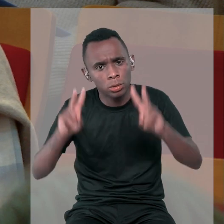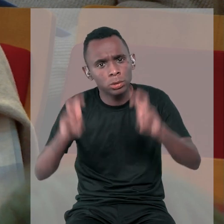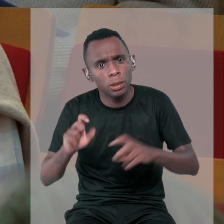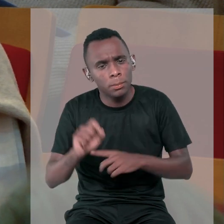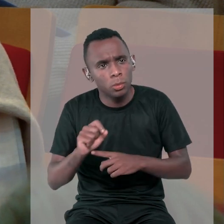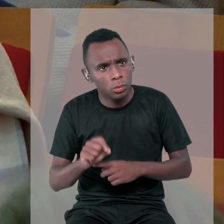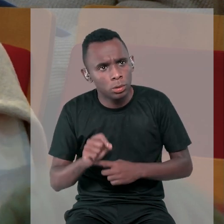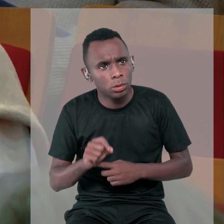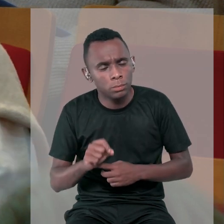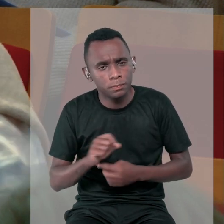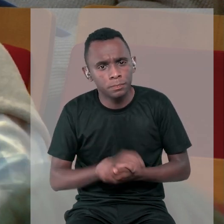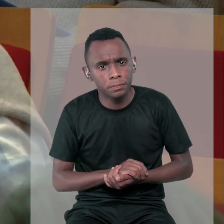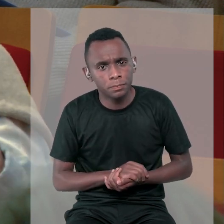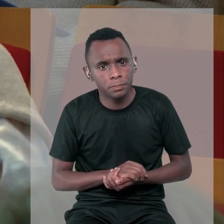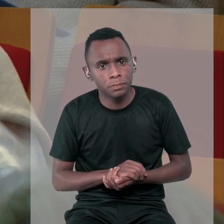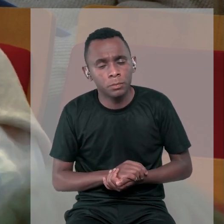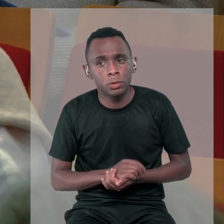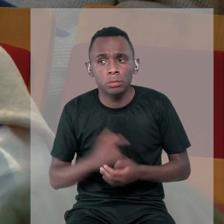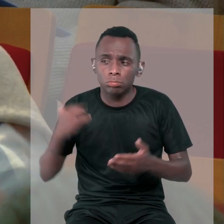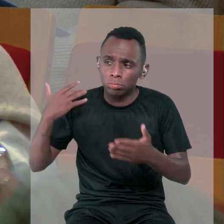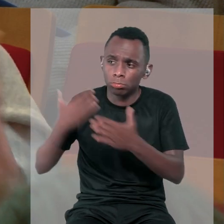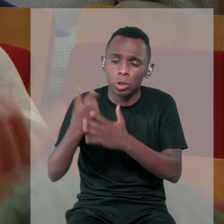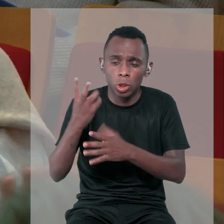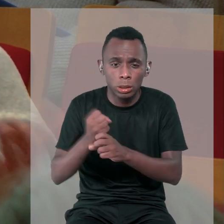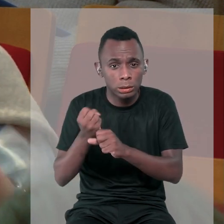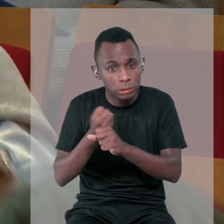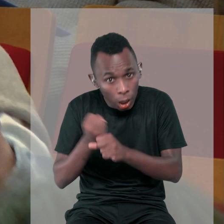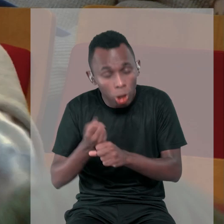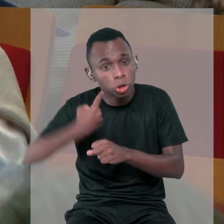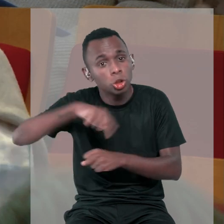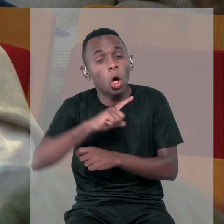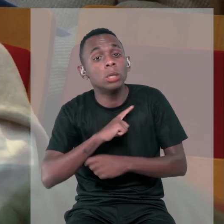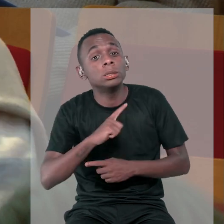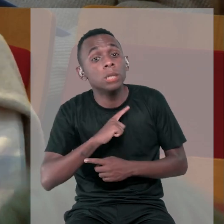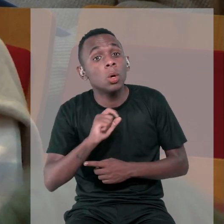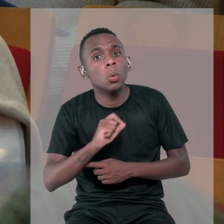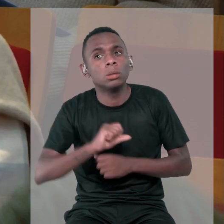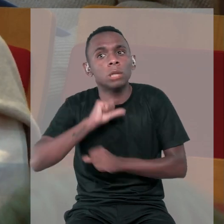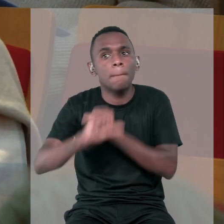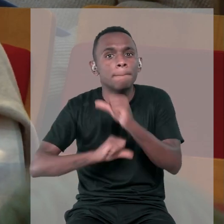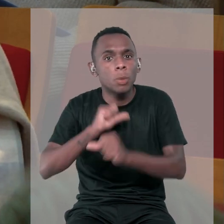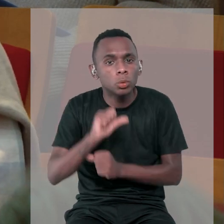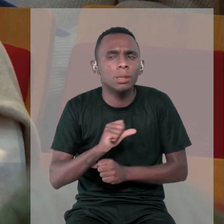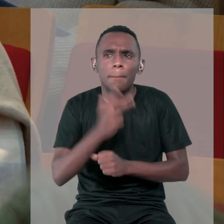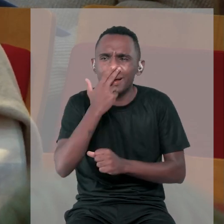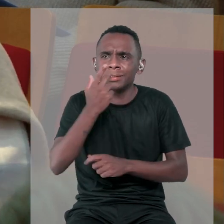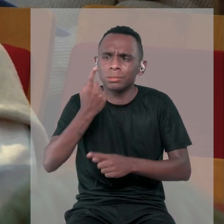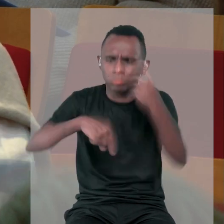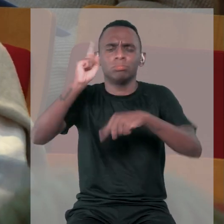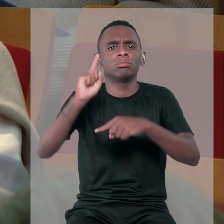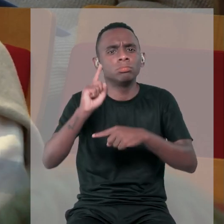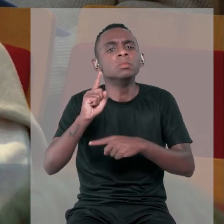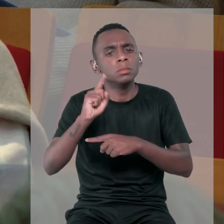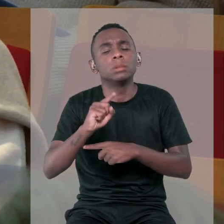que nos últimos 30 anos nós tivemos uma grande mudança, uma cambalhota, né? na